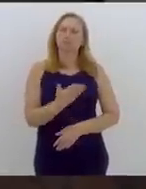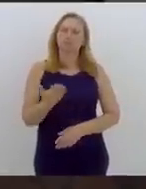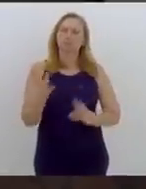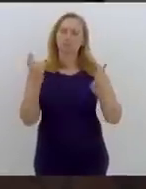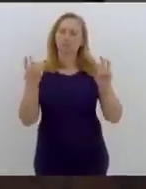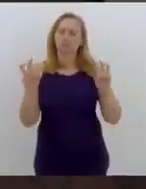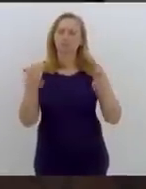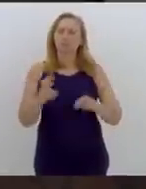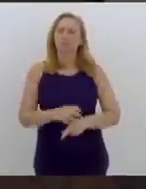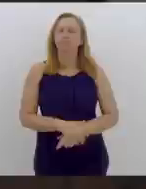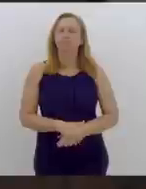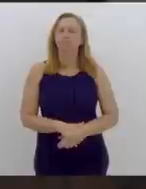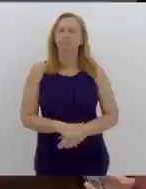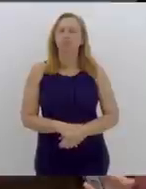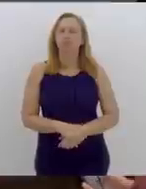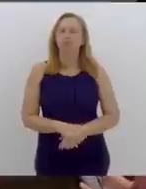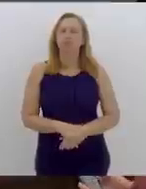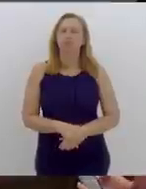questão